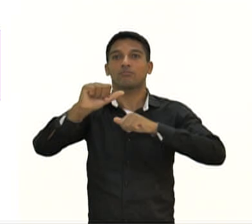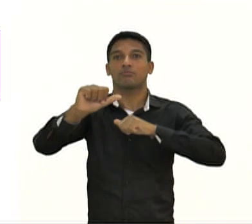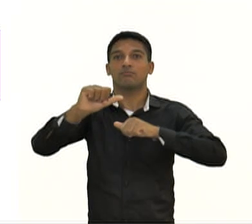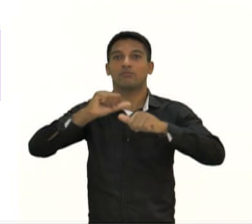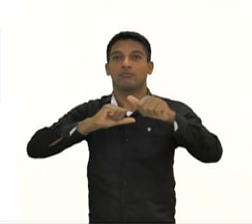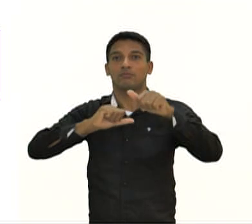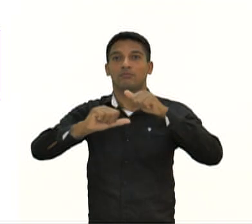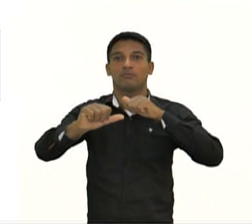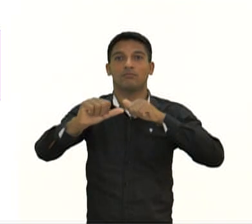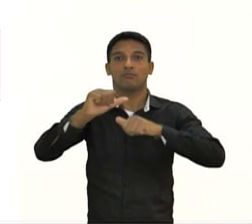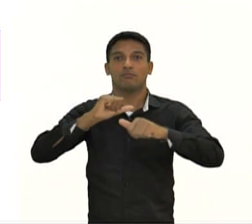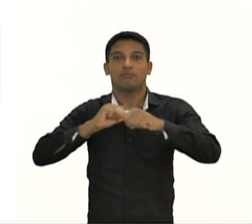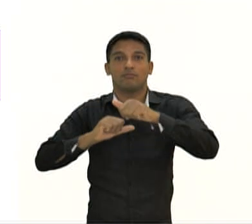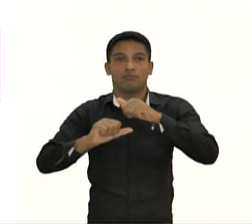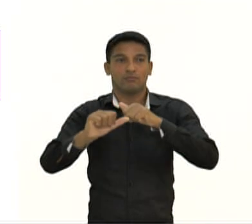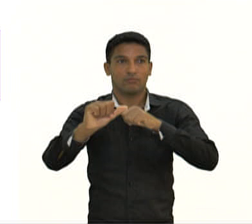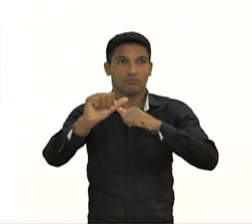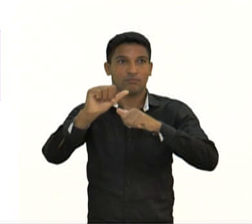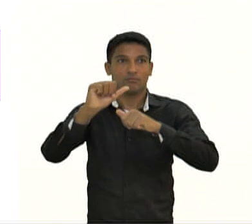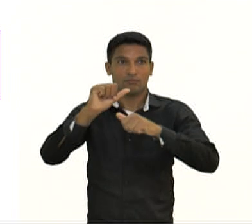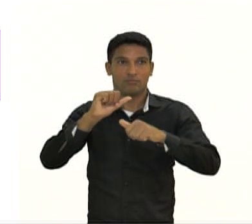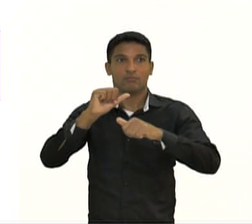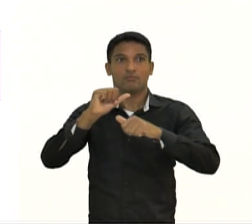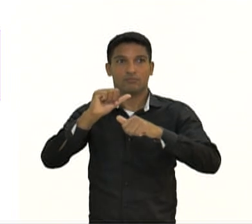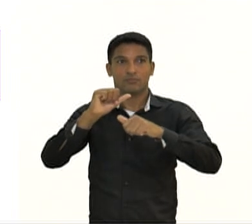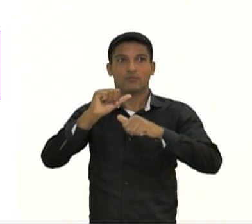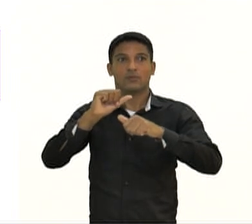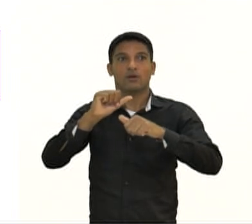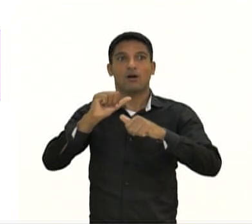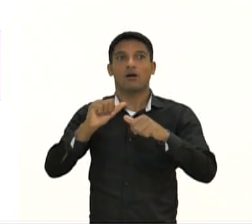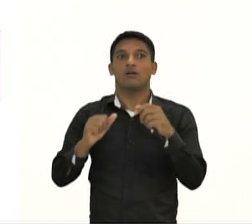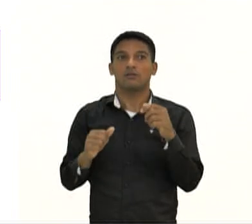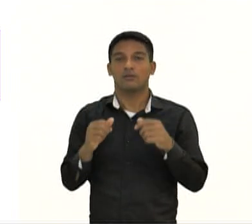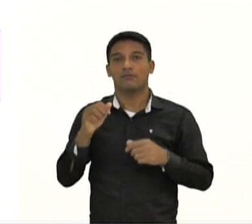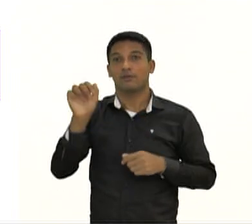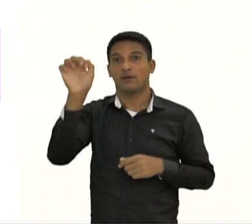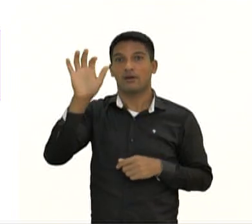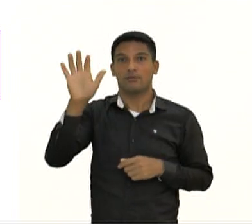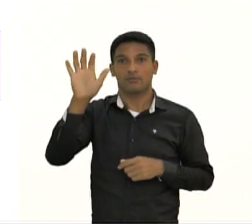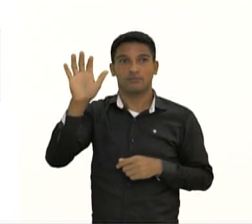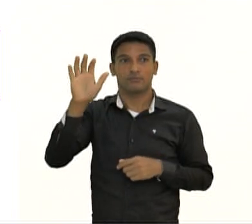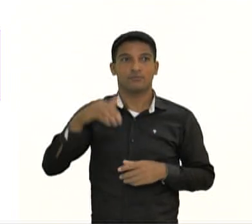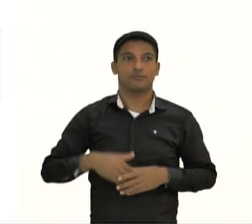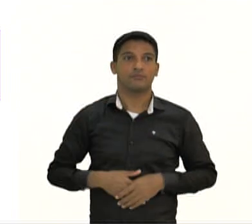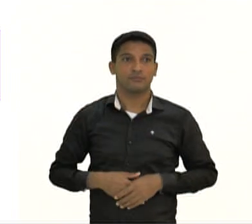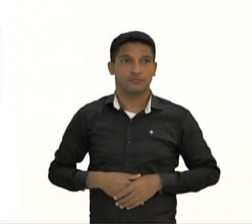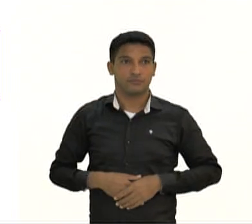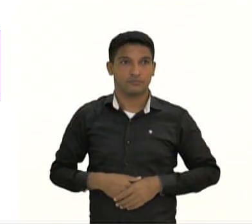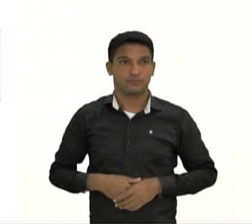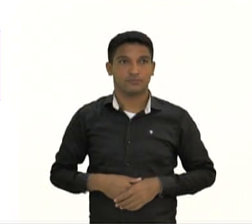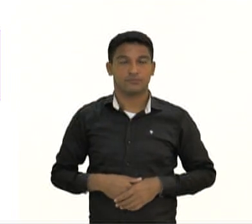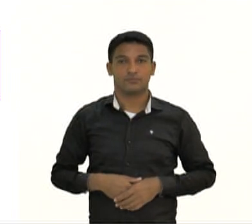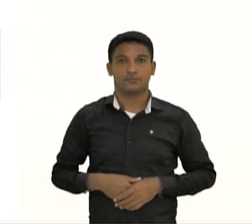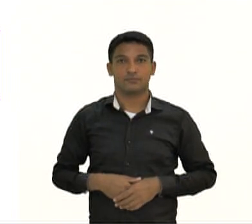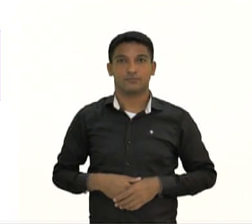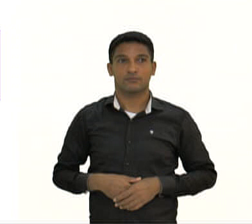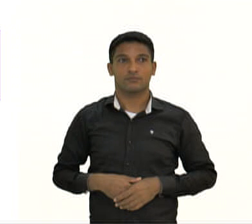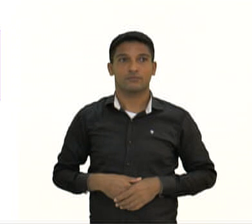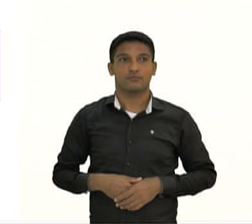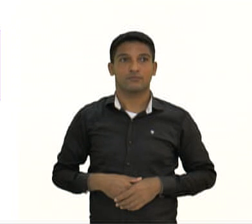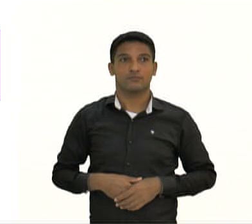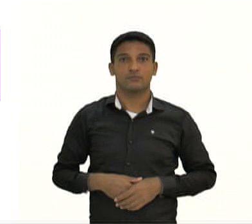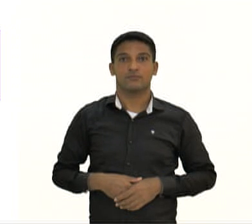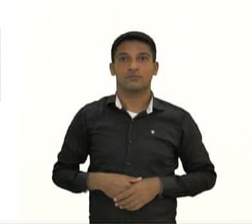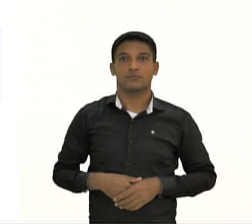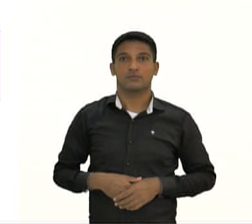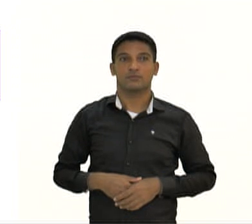passar pelo alvéolo aqui, pela parede dos alvéolos, vai deixar o dióxido de carbono tá? E vai absorver aqui o